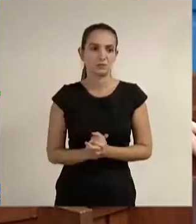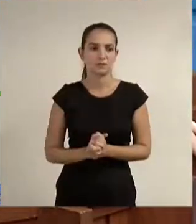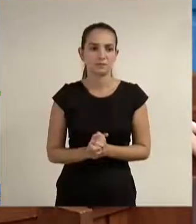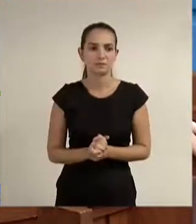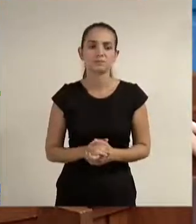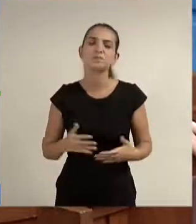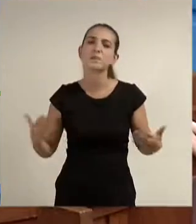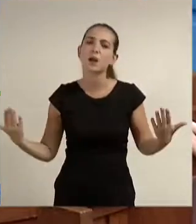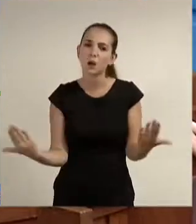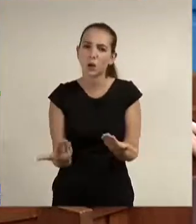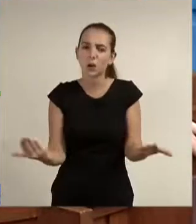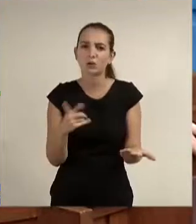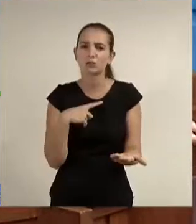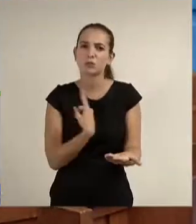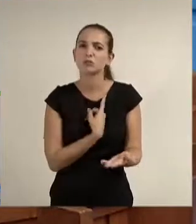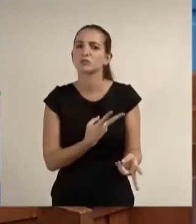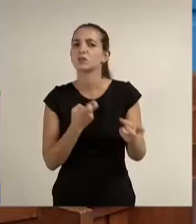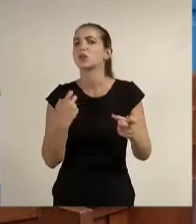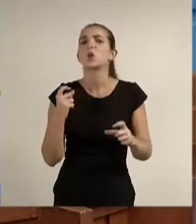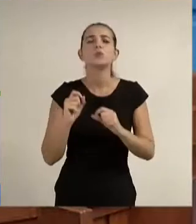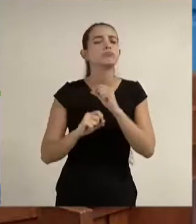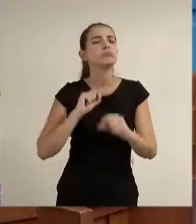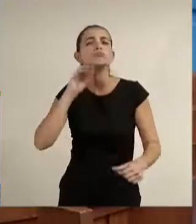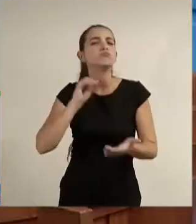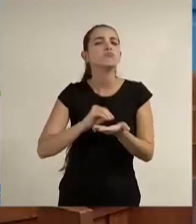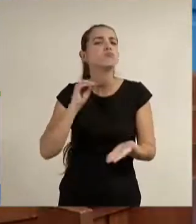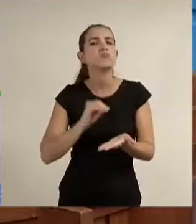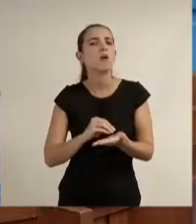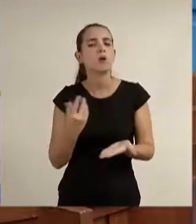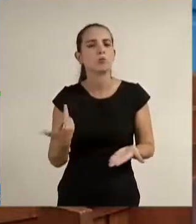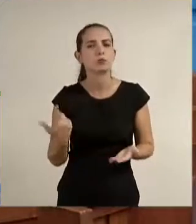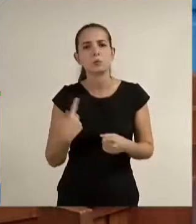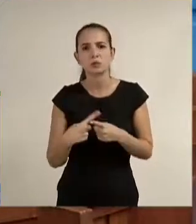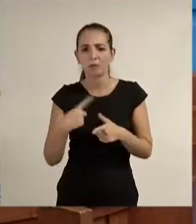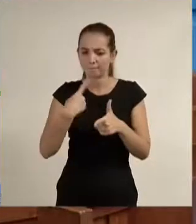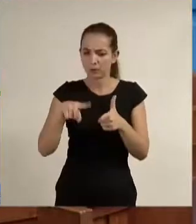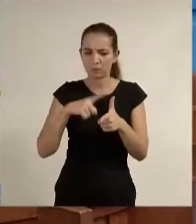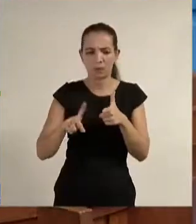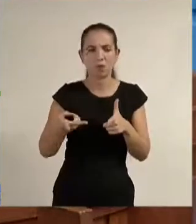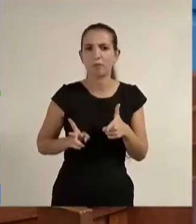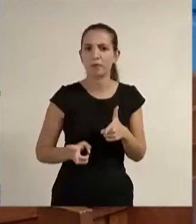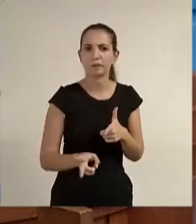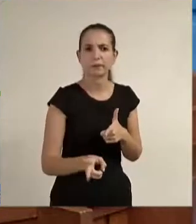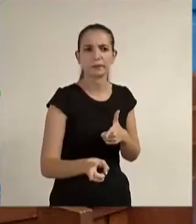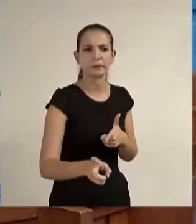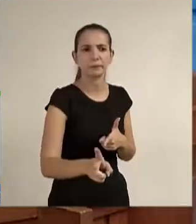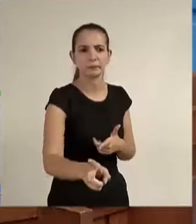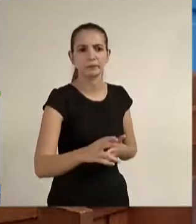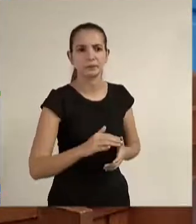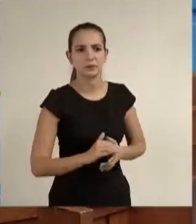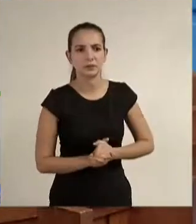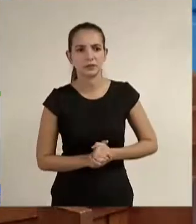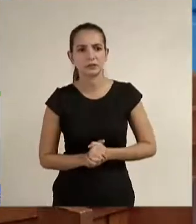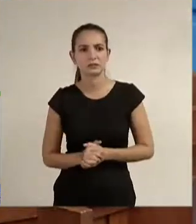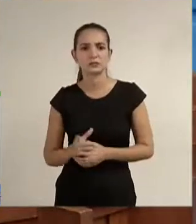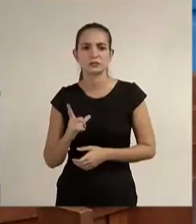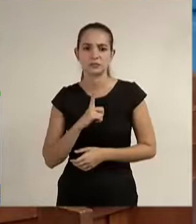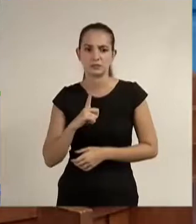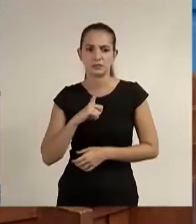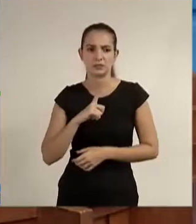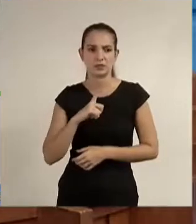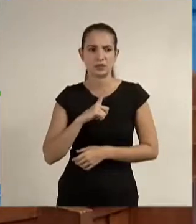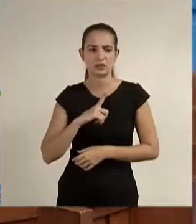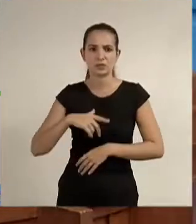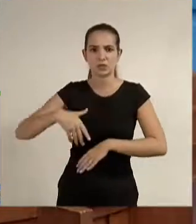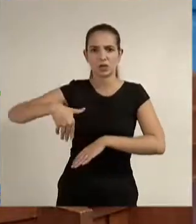essa medida no sentido de sanar esse problema, porque já estamos no terceiro mandato da atual administração de